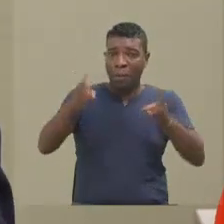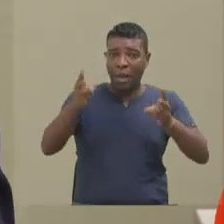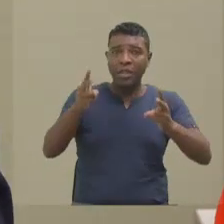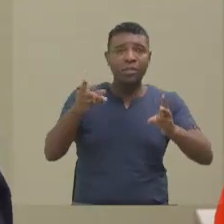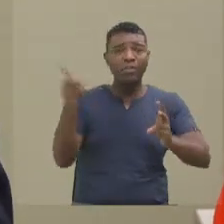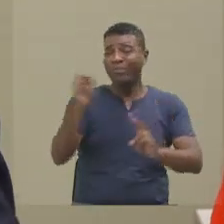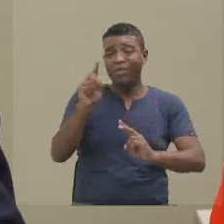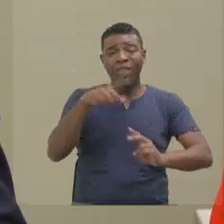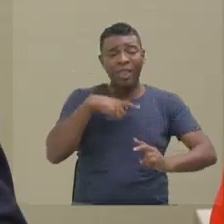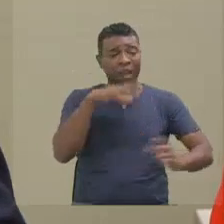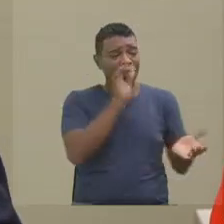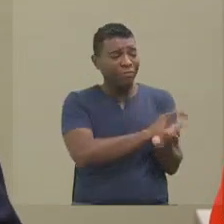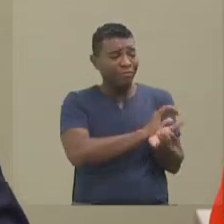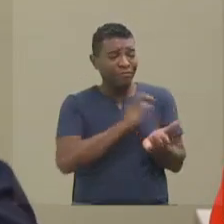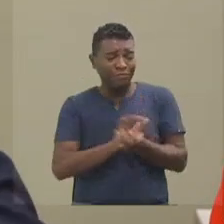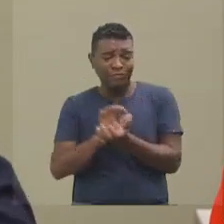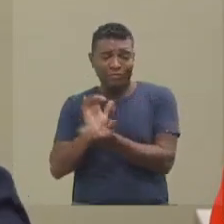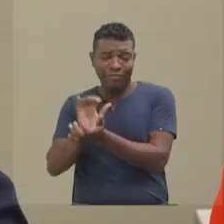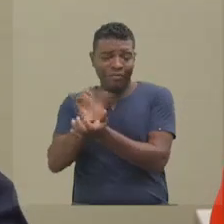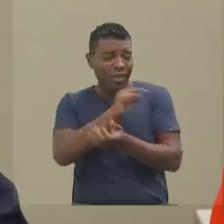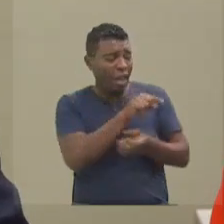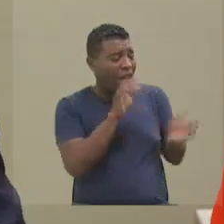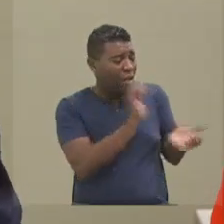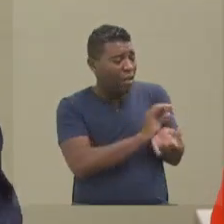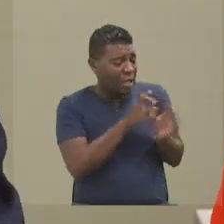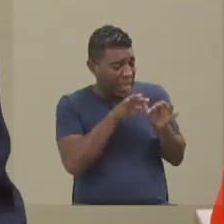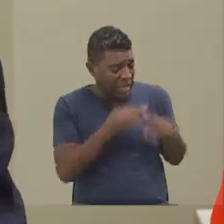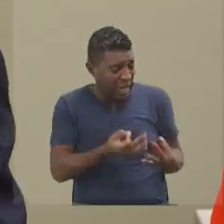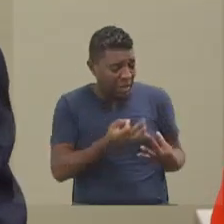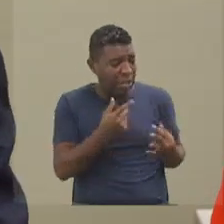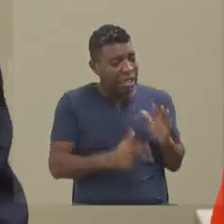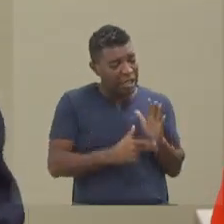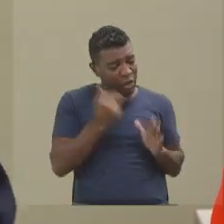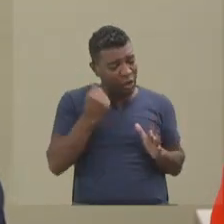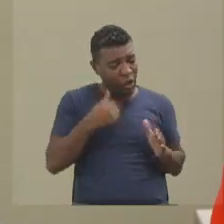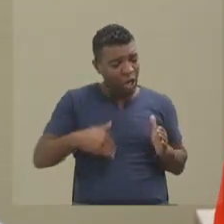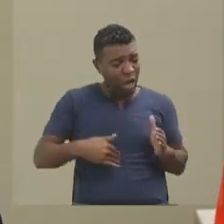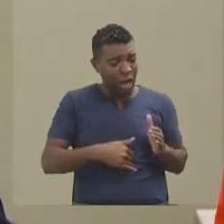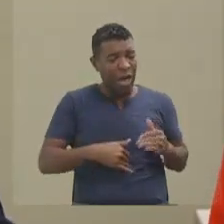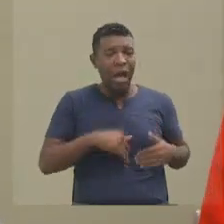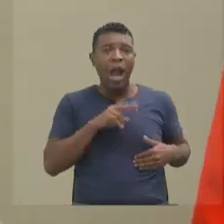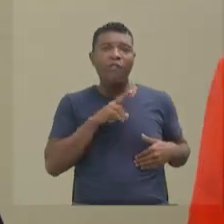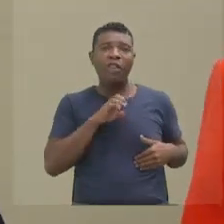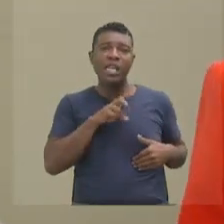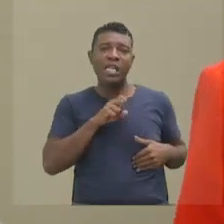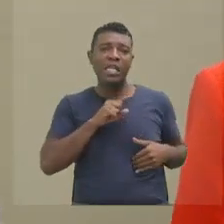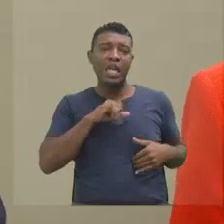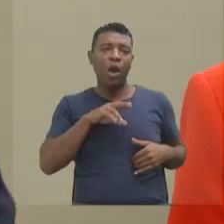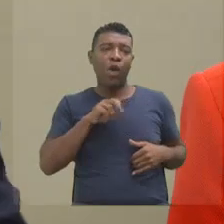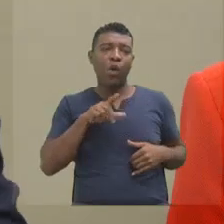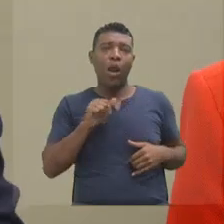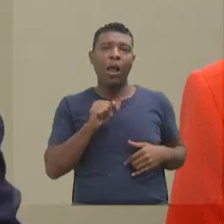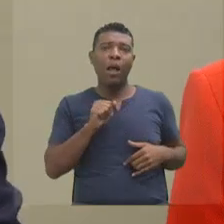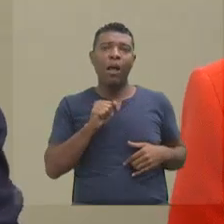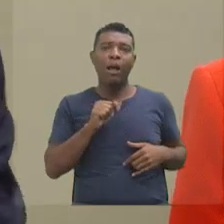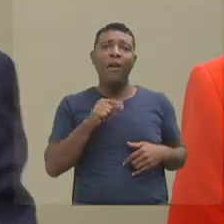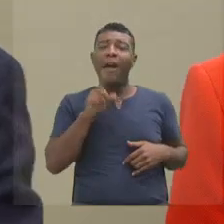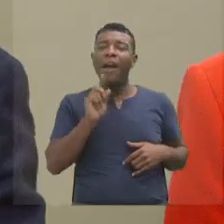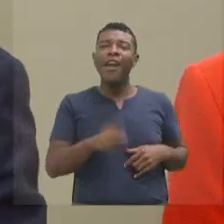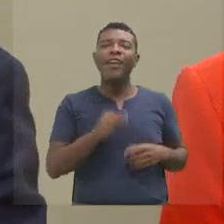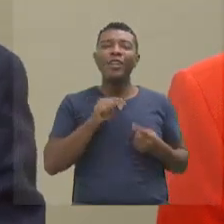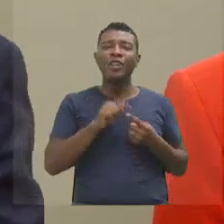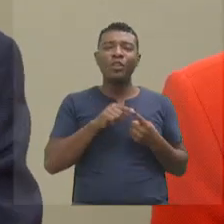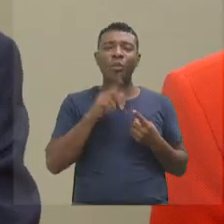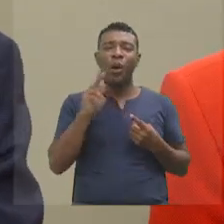situações simples que é como uma cirurgia de vesícula que é como a cirurgia de hérnia que pode ser resolvido lá na sua própria